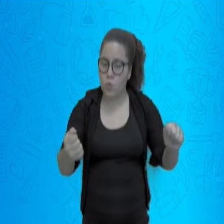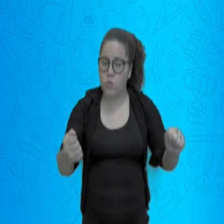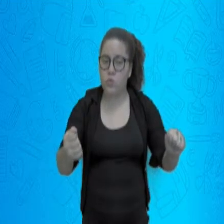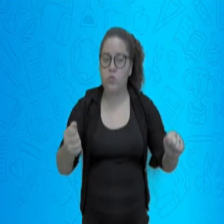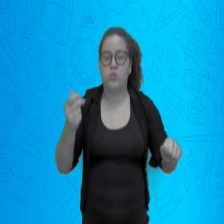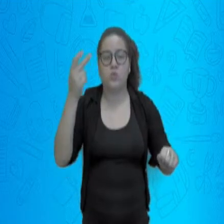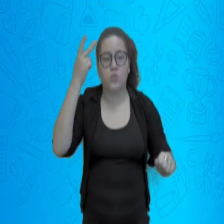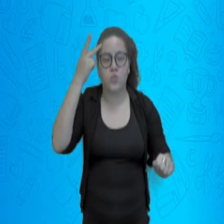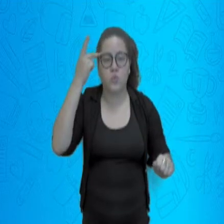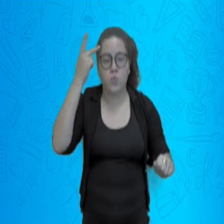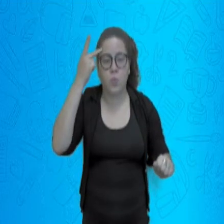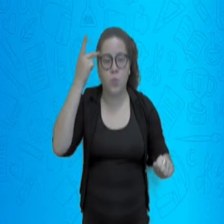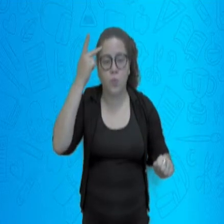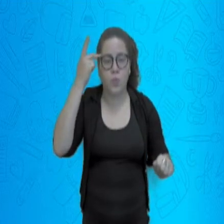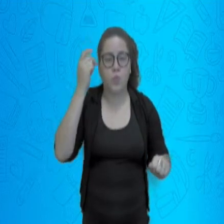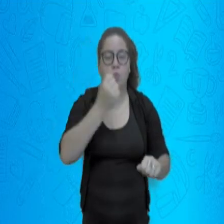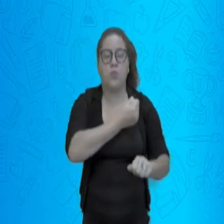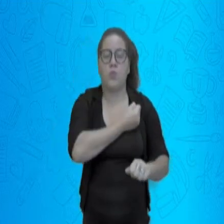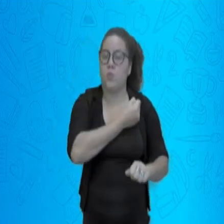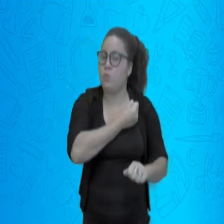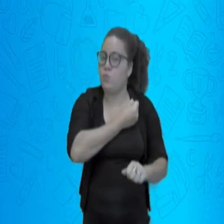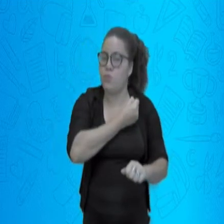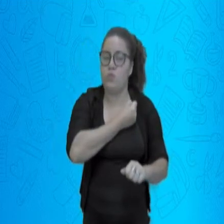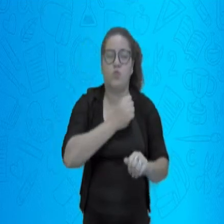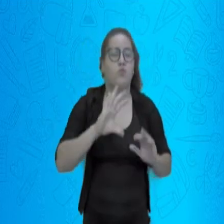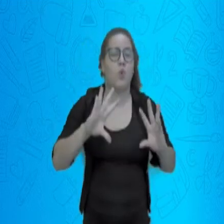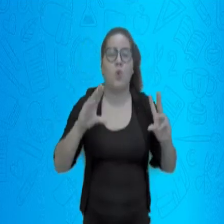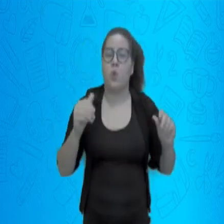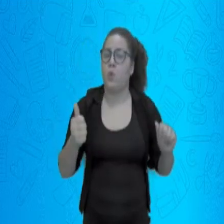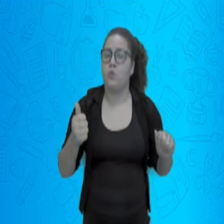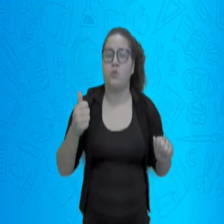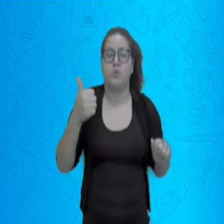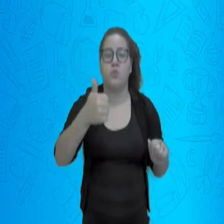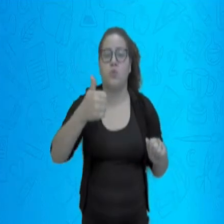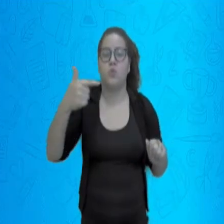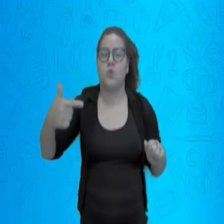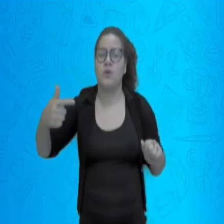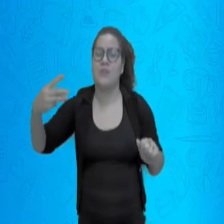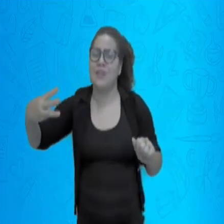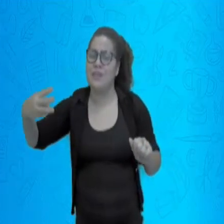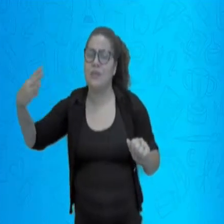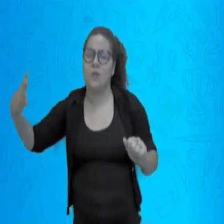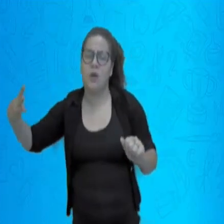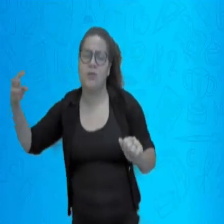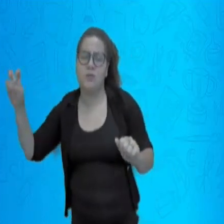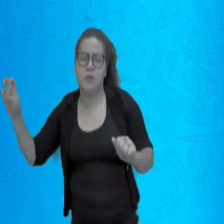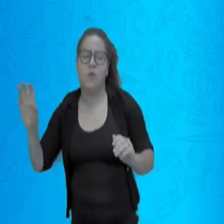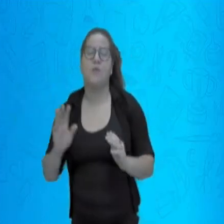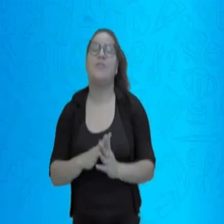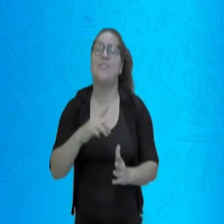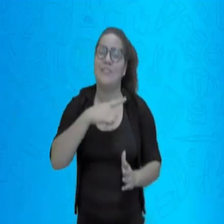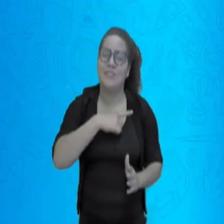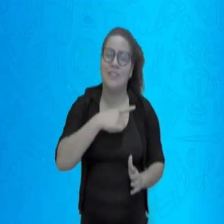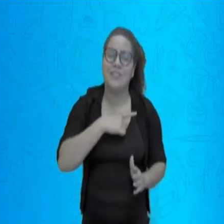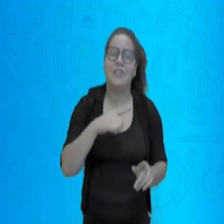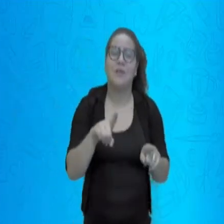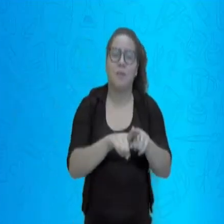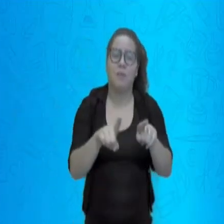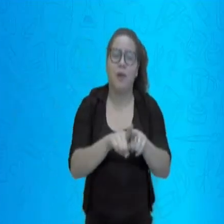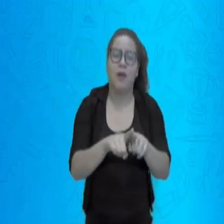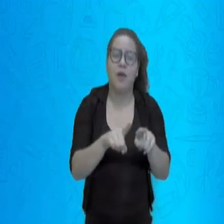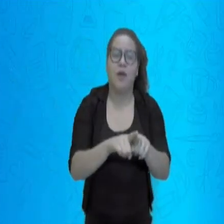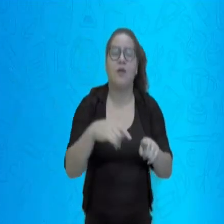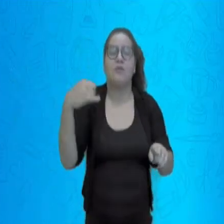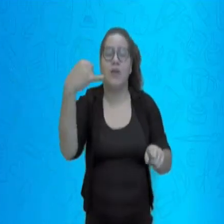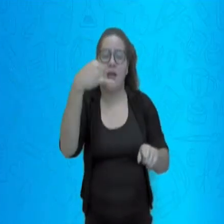naturais, 0, 1, 2, 3, 4, 5, em diante, mas tem também os números negativos, menos